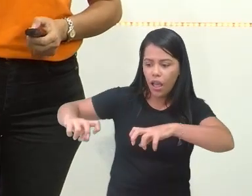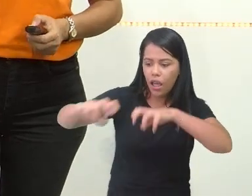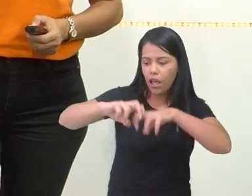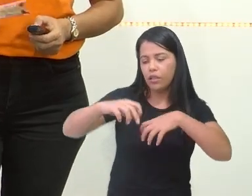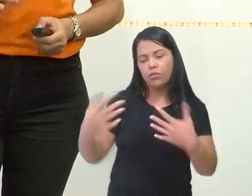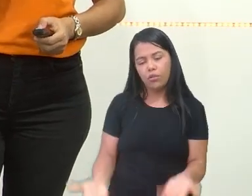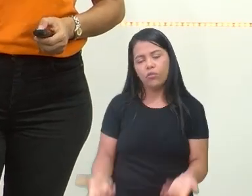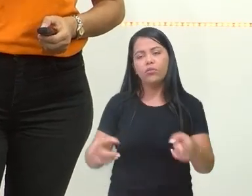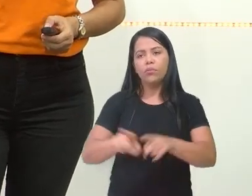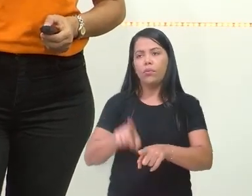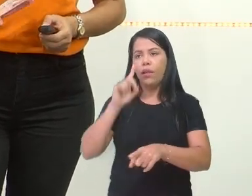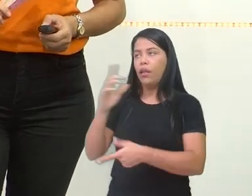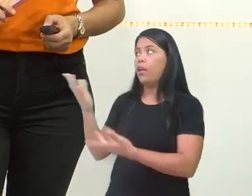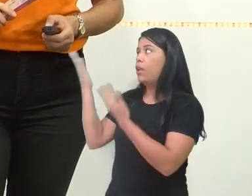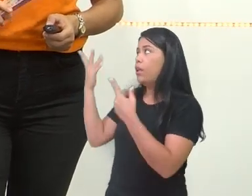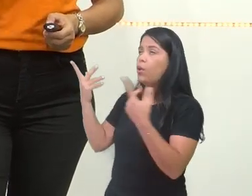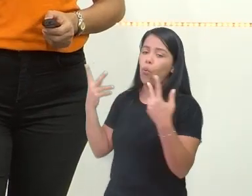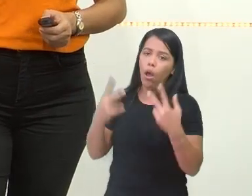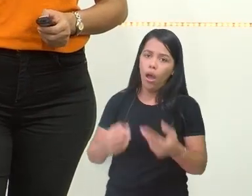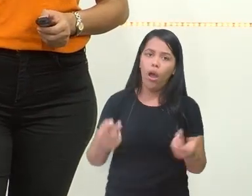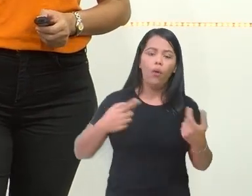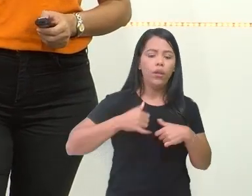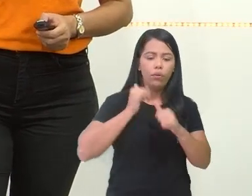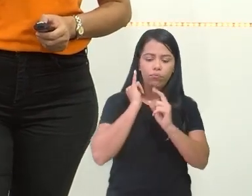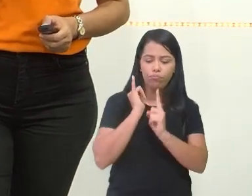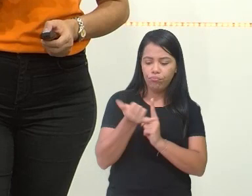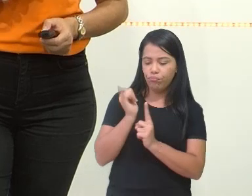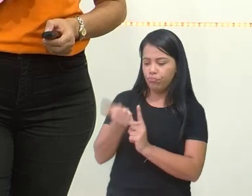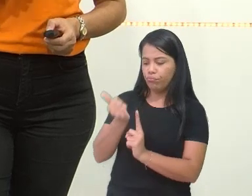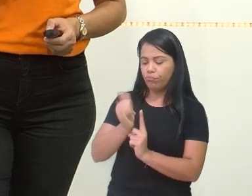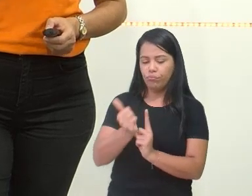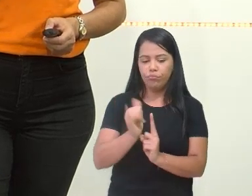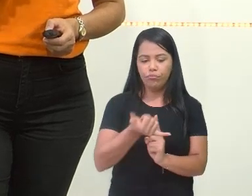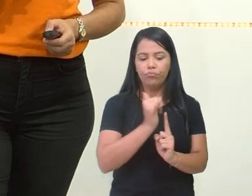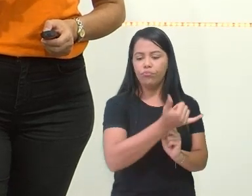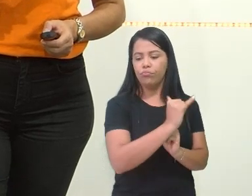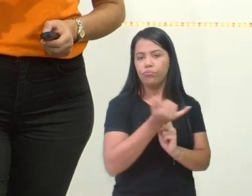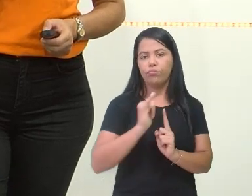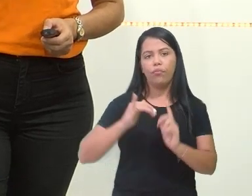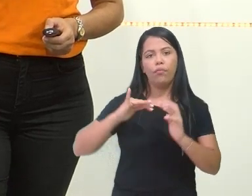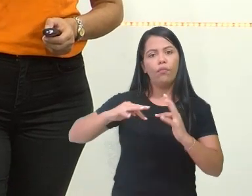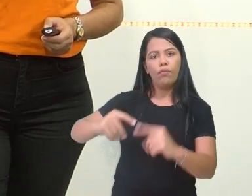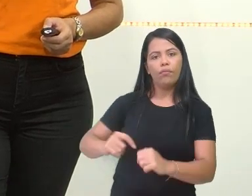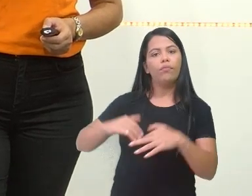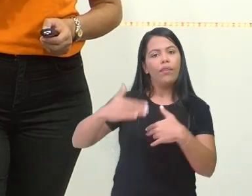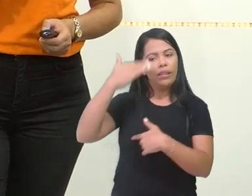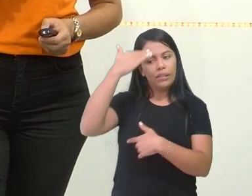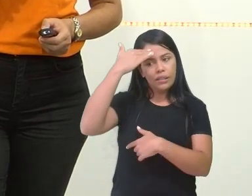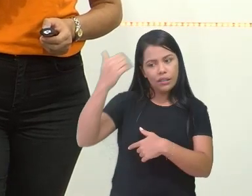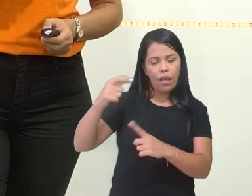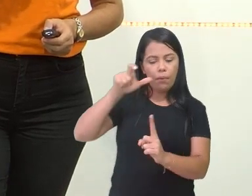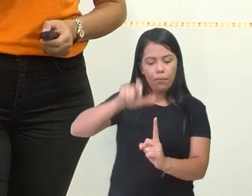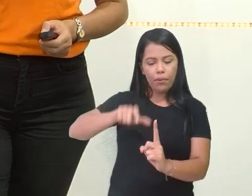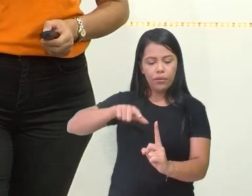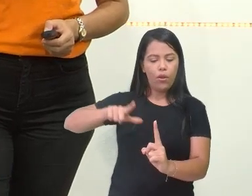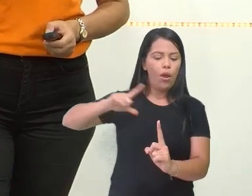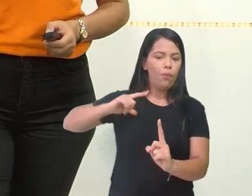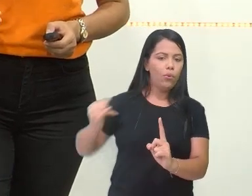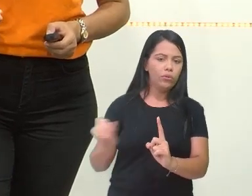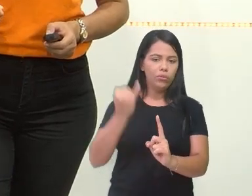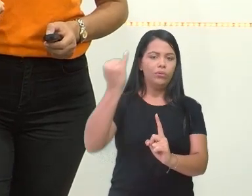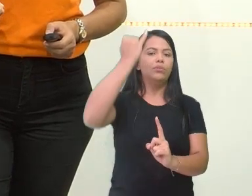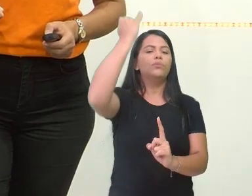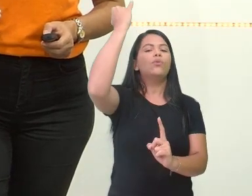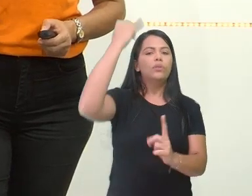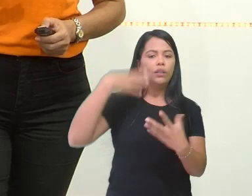contam histórias para a população. Os griots são considerados sábios e são muito importantes e